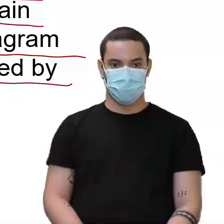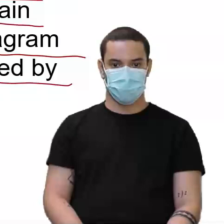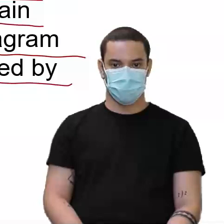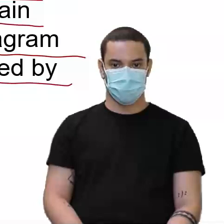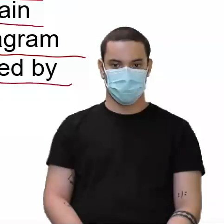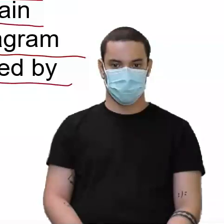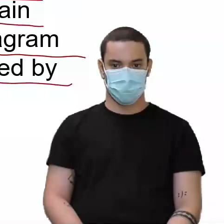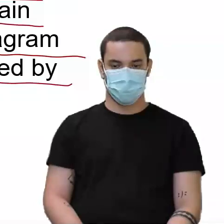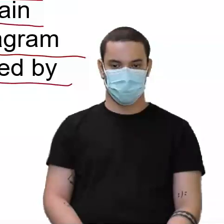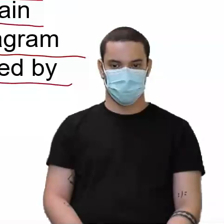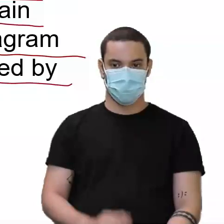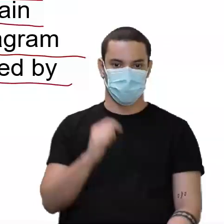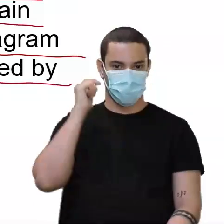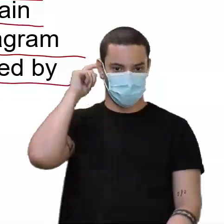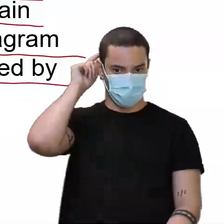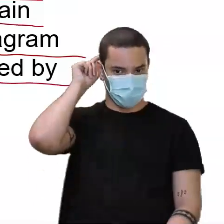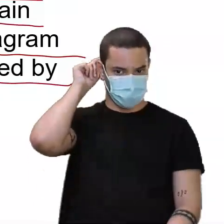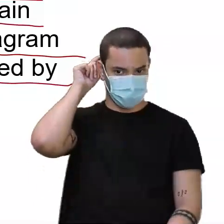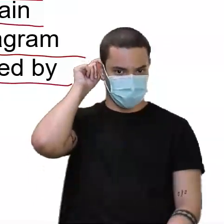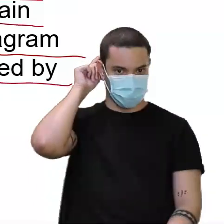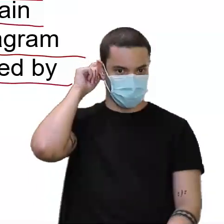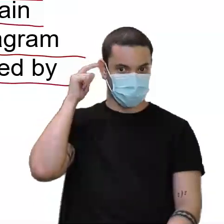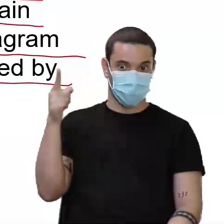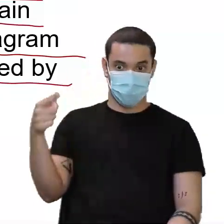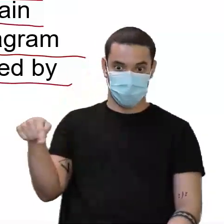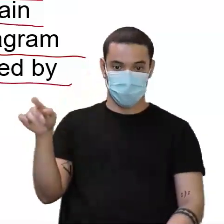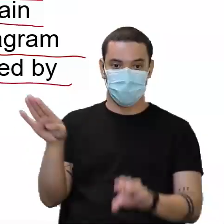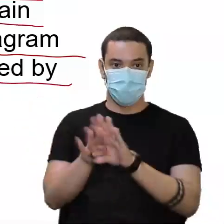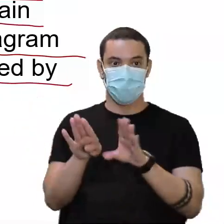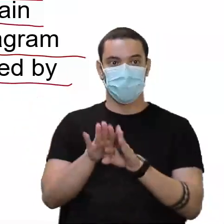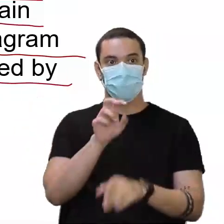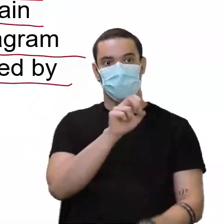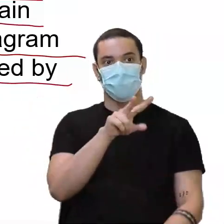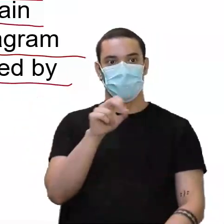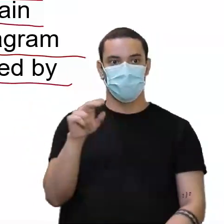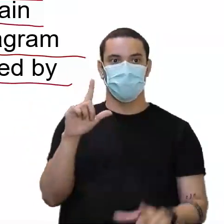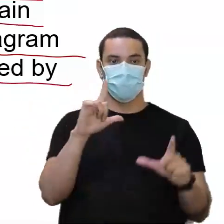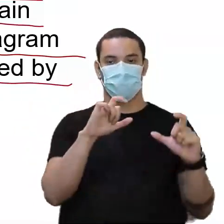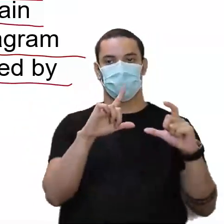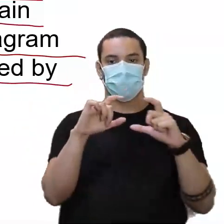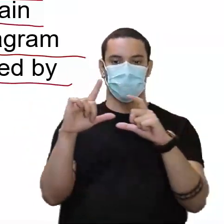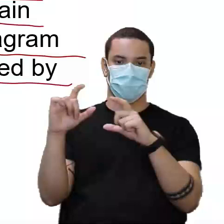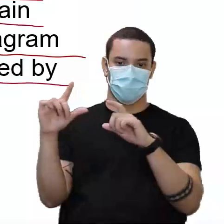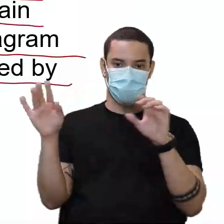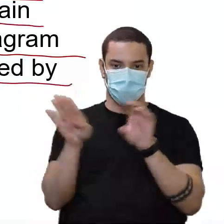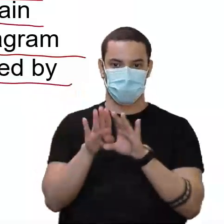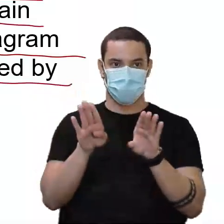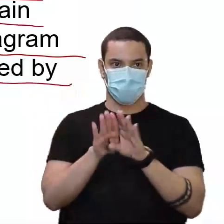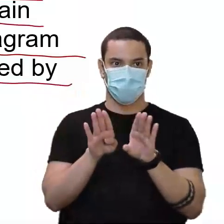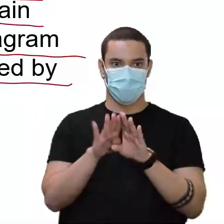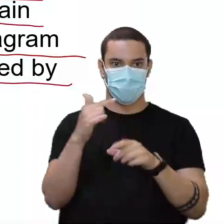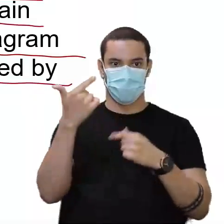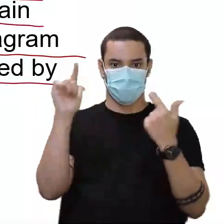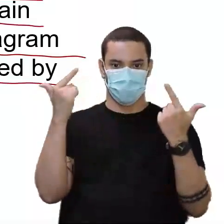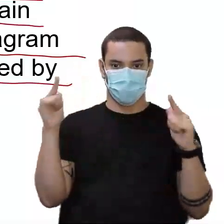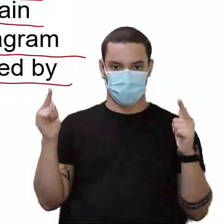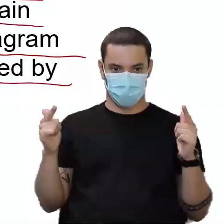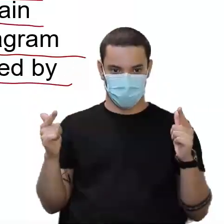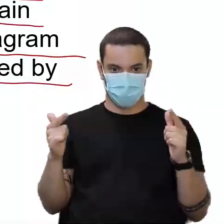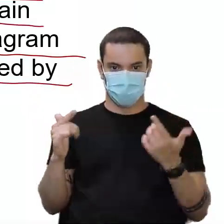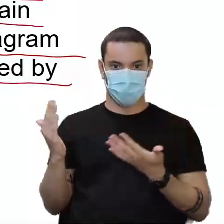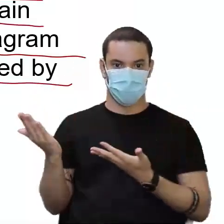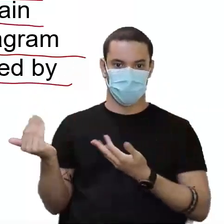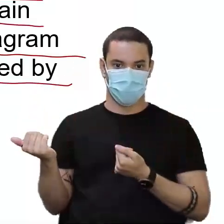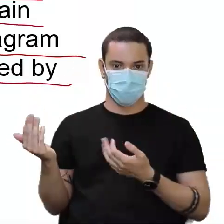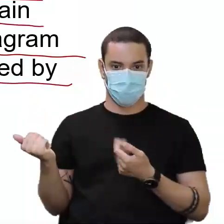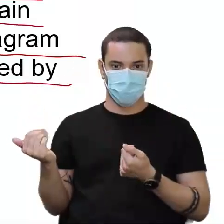in the experiment. Ou seja, eles também viam fotos de que outros teenagers, outros jovens